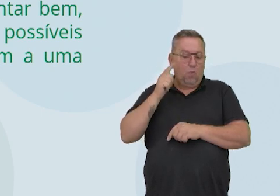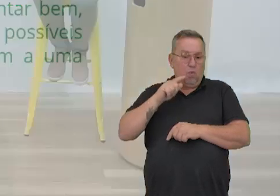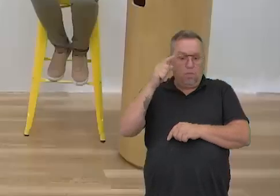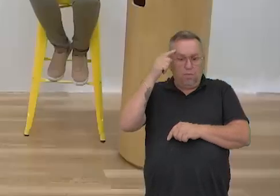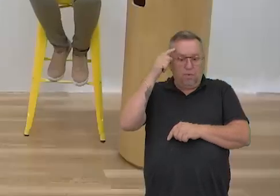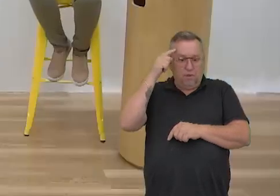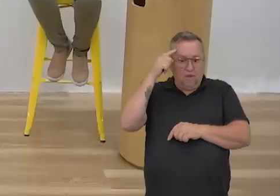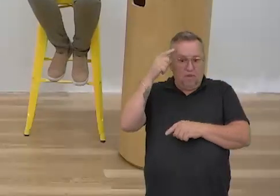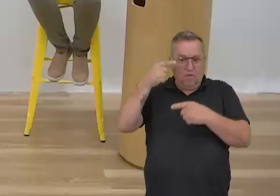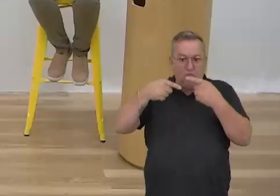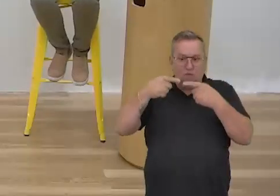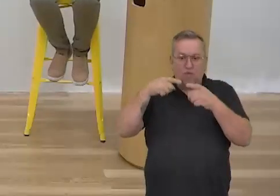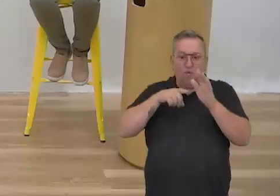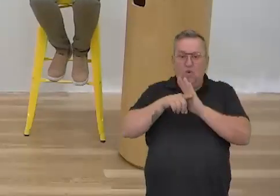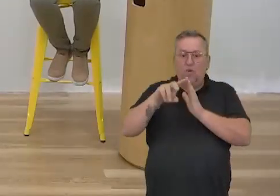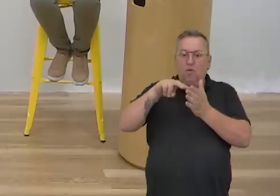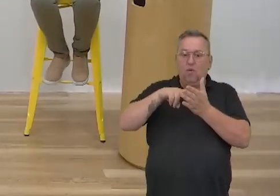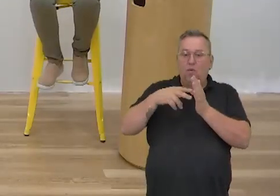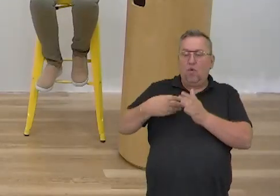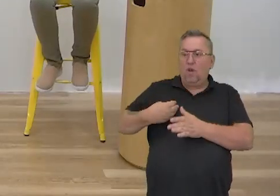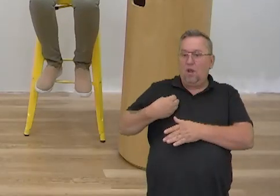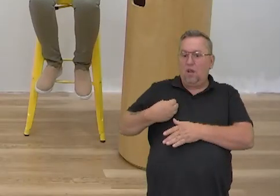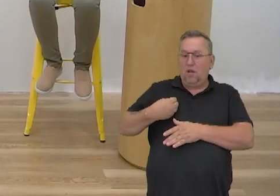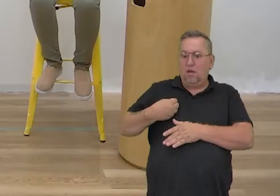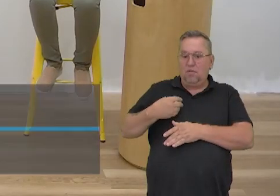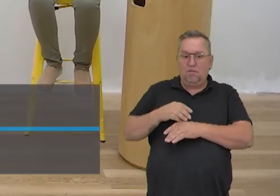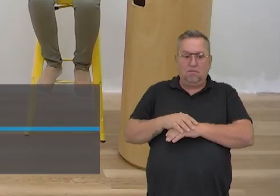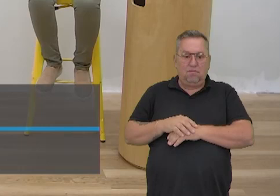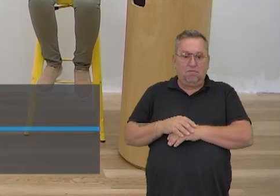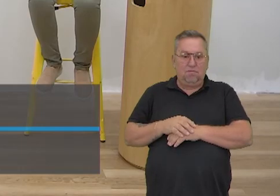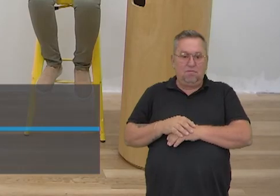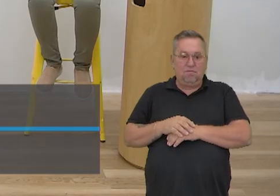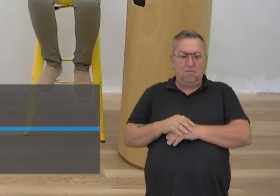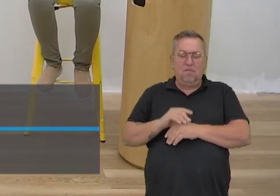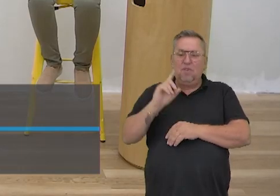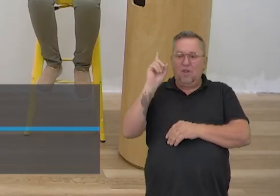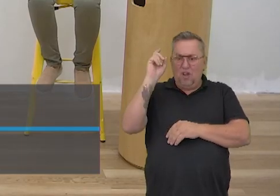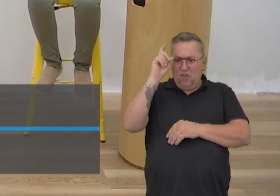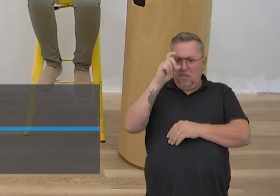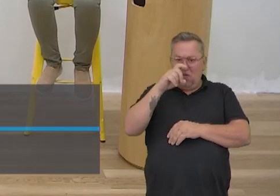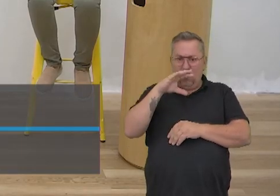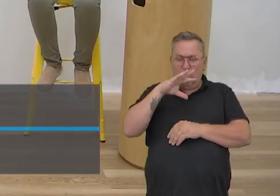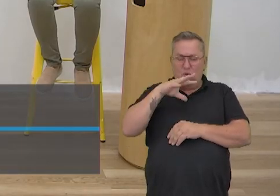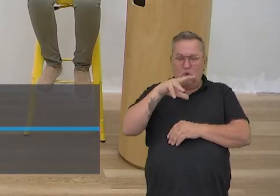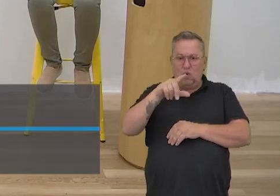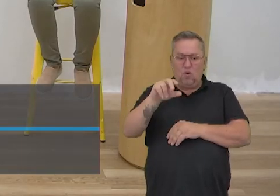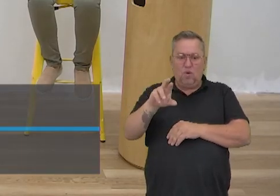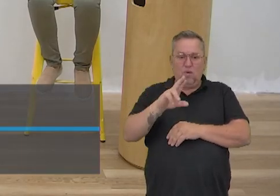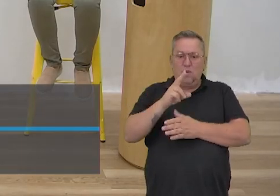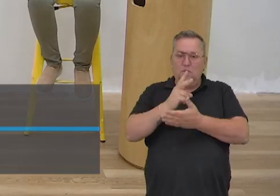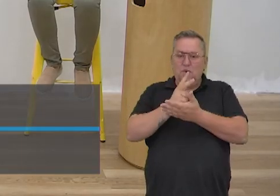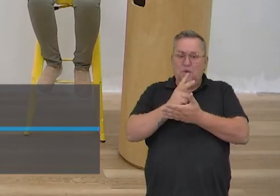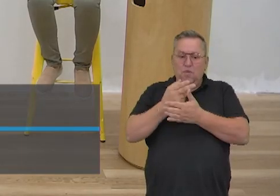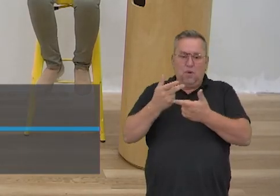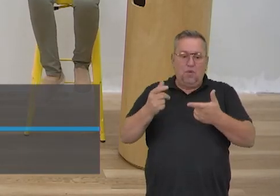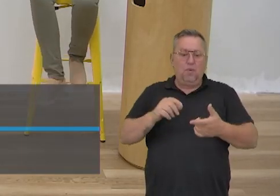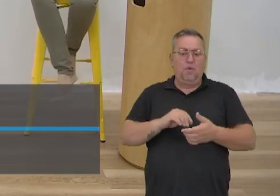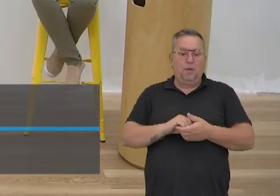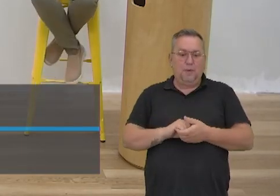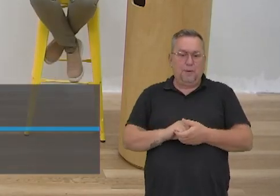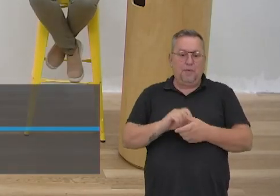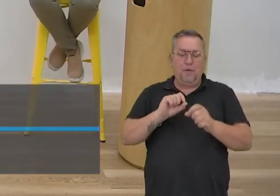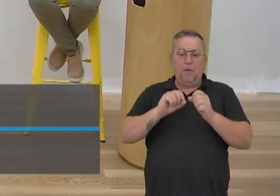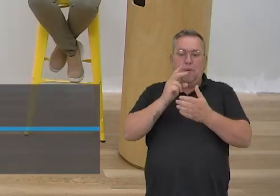gente está discutindo e pergunta, o que é a vida? Eu vou responder a partir da biologia. Difícil todo mundo responder da mesma forma, né? A mesma Isso, coisa, né? Assim, com